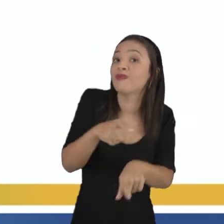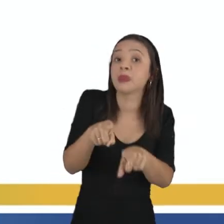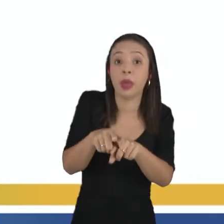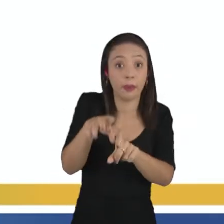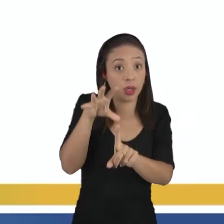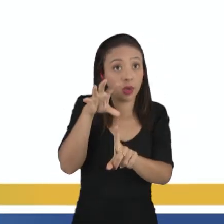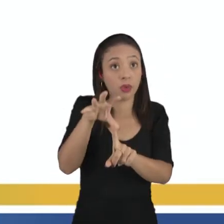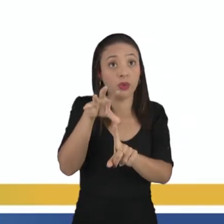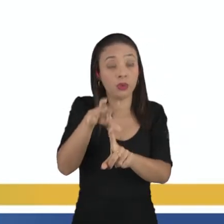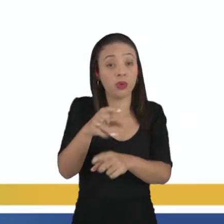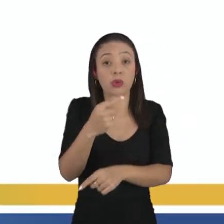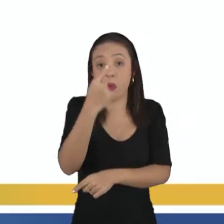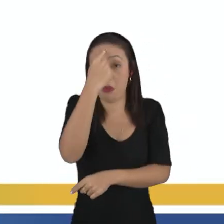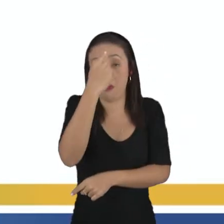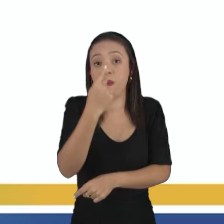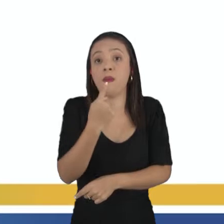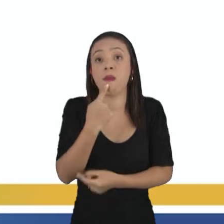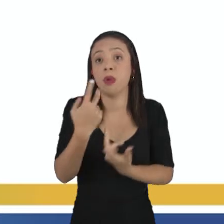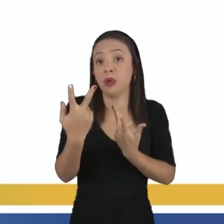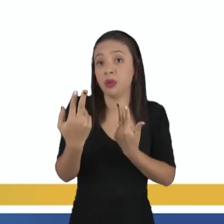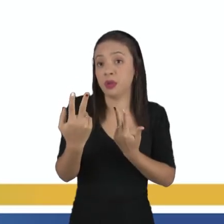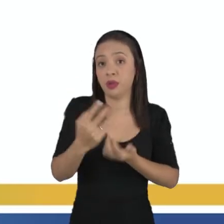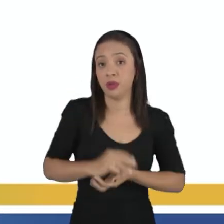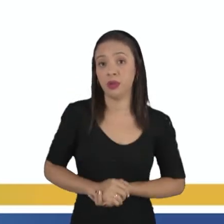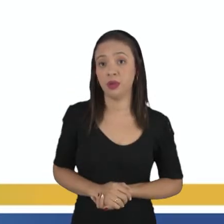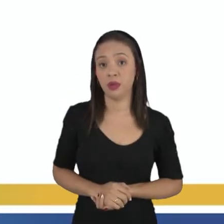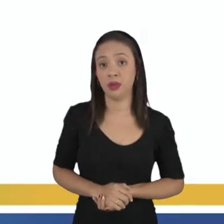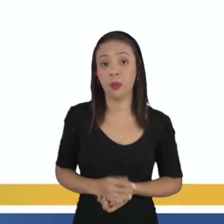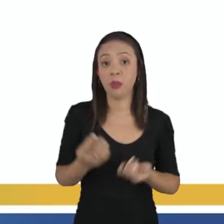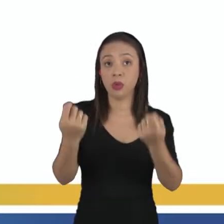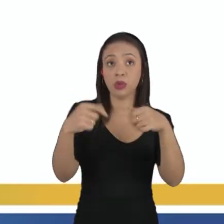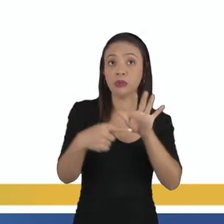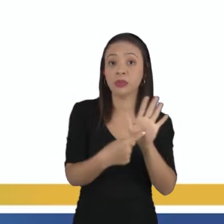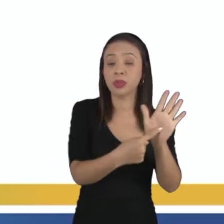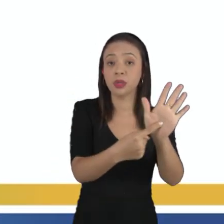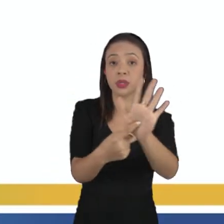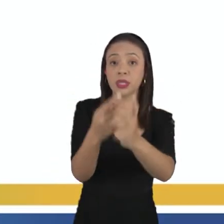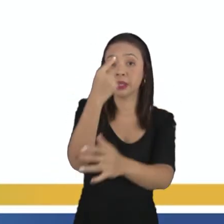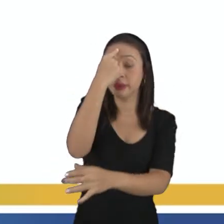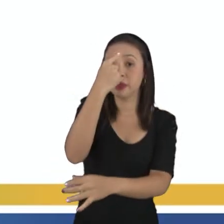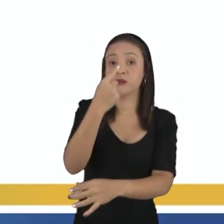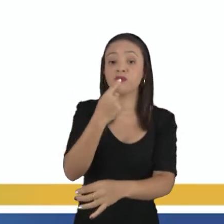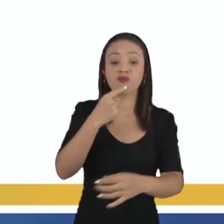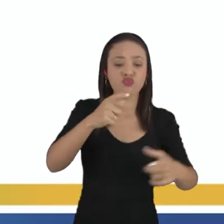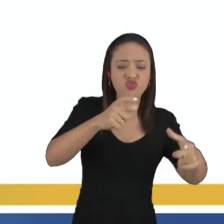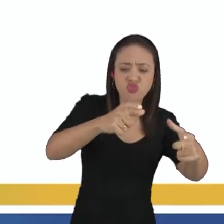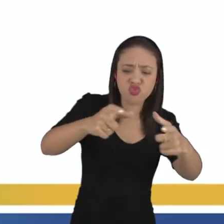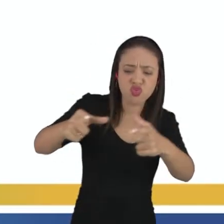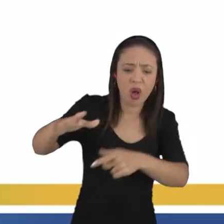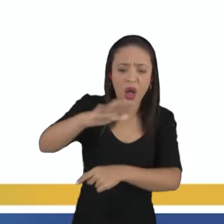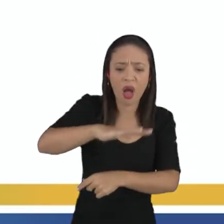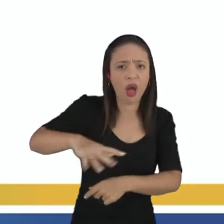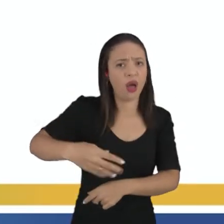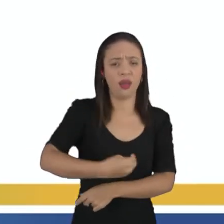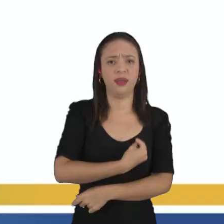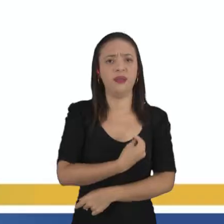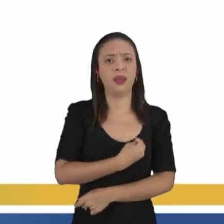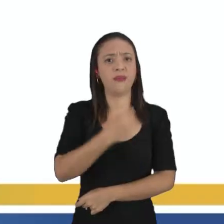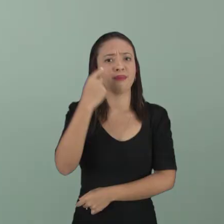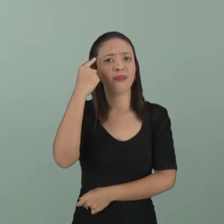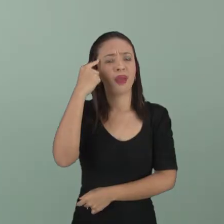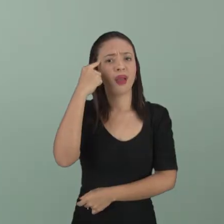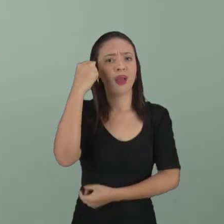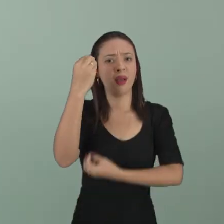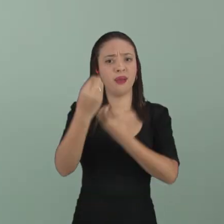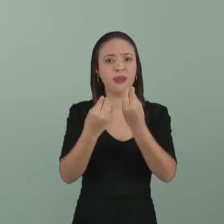afetados também por uma imagem como essa. Nós podemos levar essa imagem para todas as esferas da nossa vida, né? Pensar o que ela